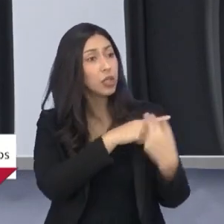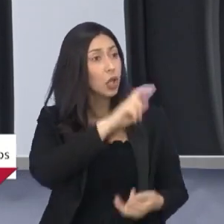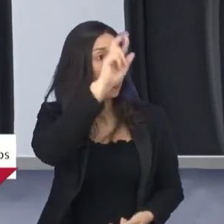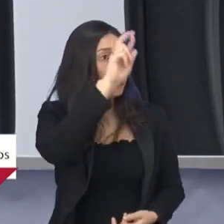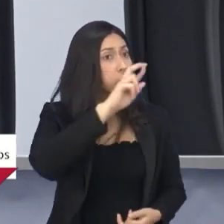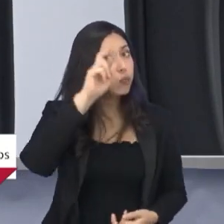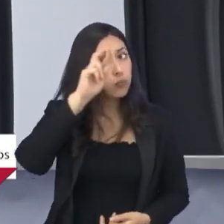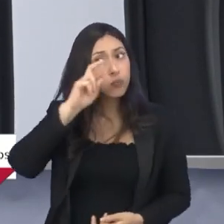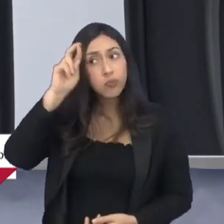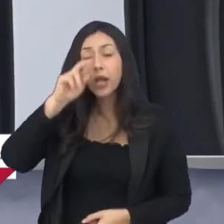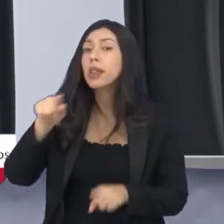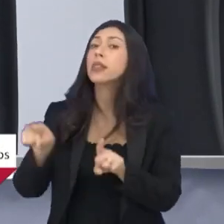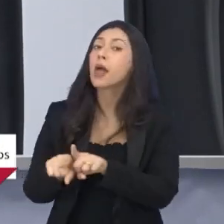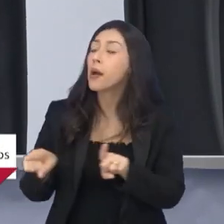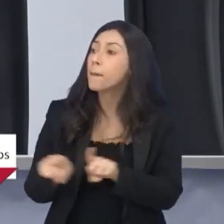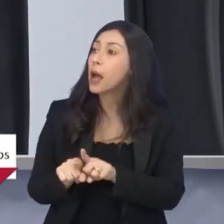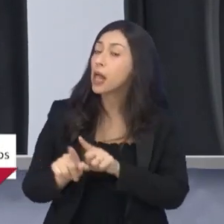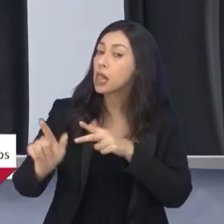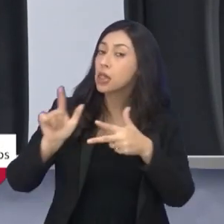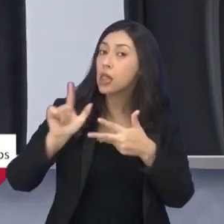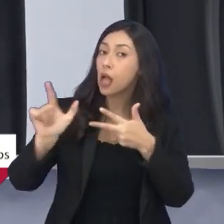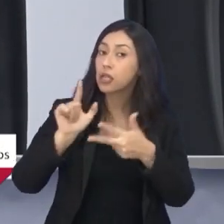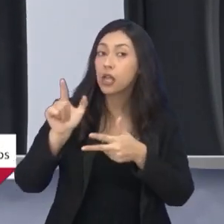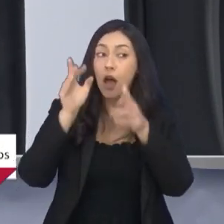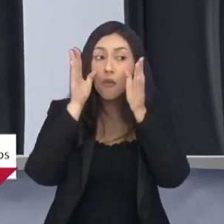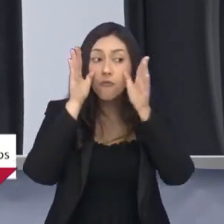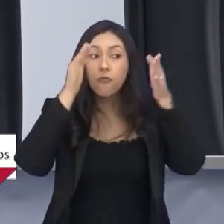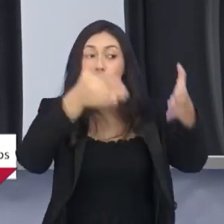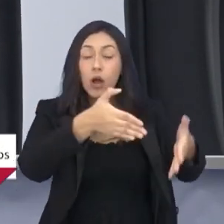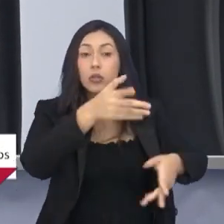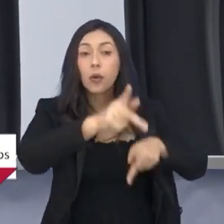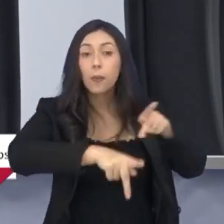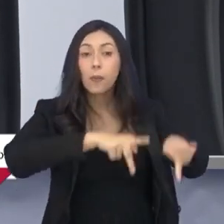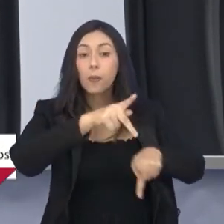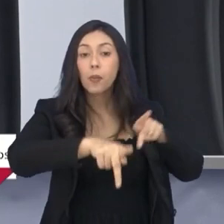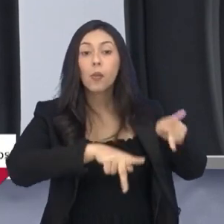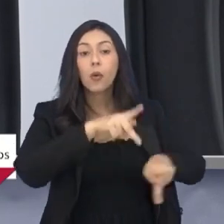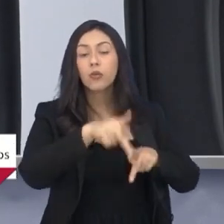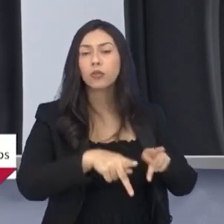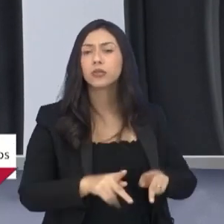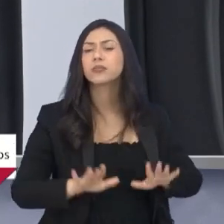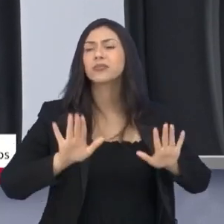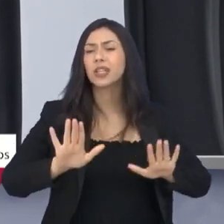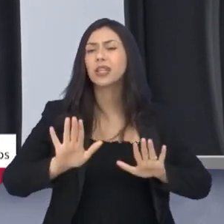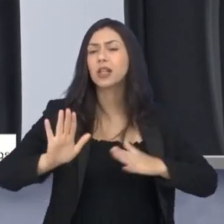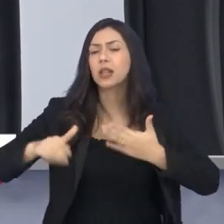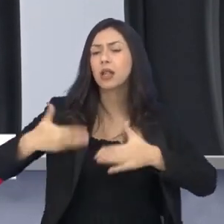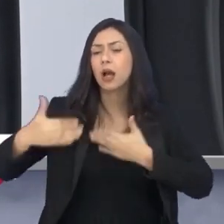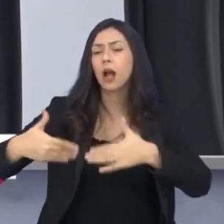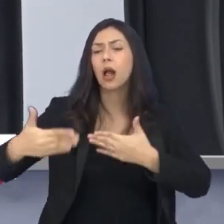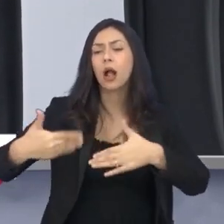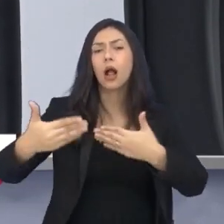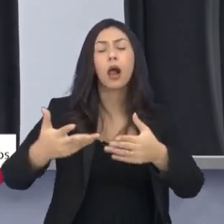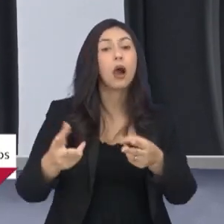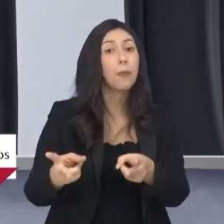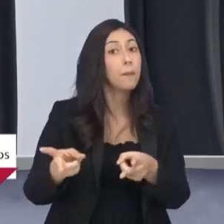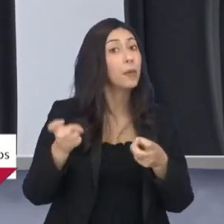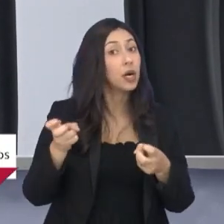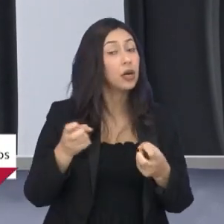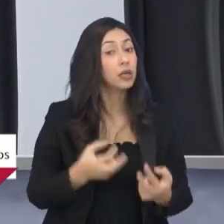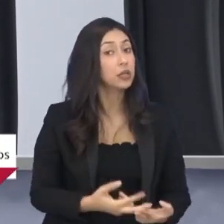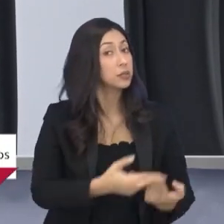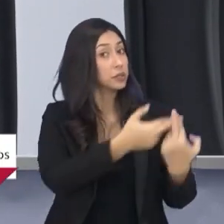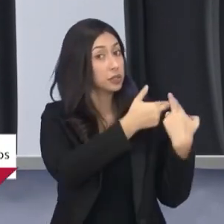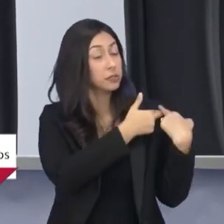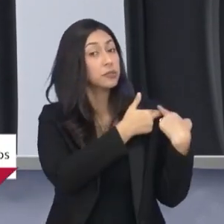e legislar em prol da população e aí eu avanço mais um pouquinho porque eu ve para falar das responsabilidades